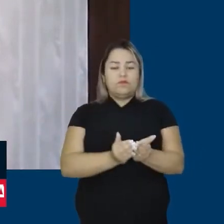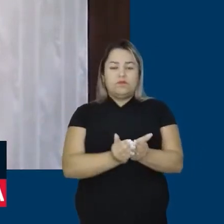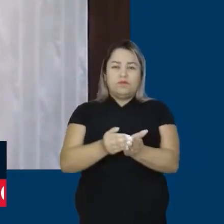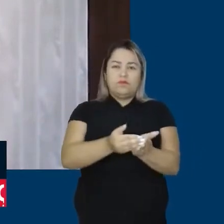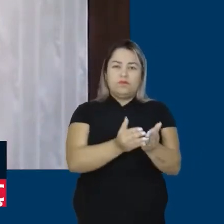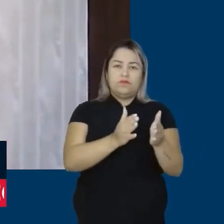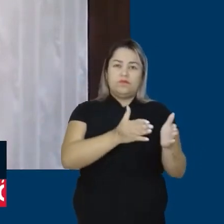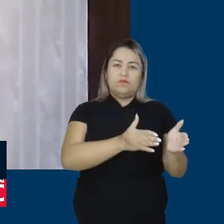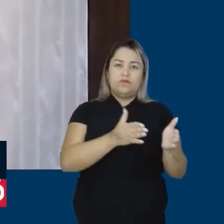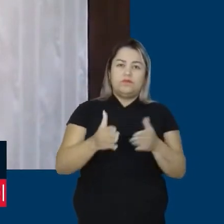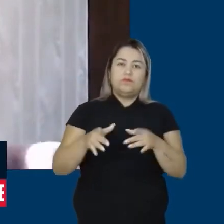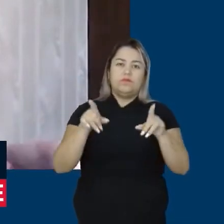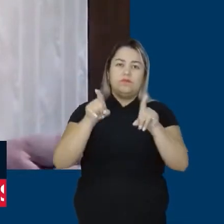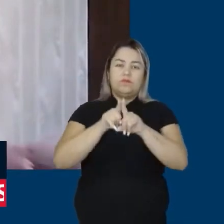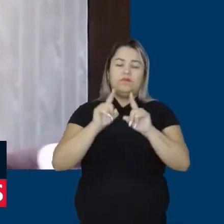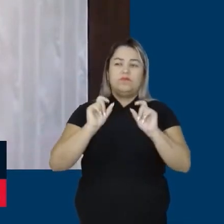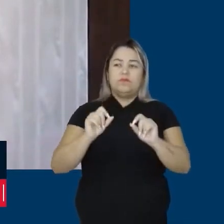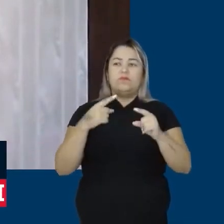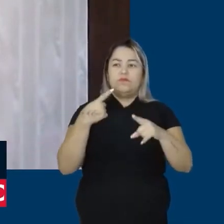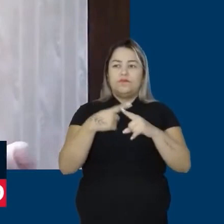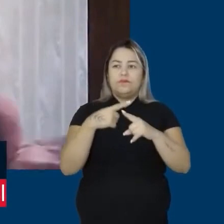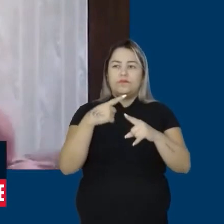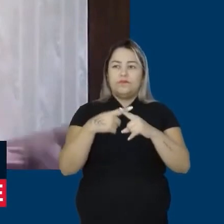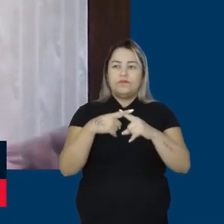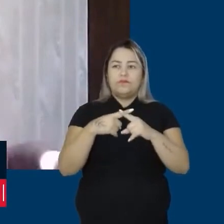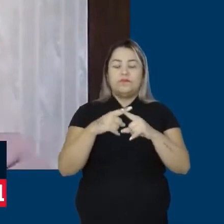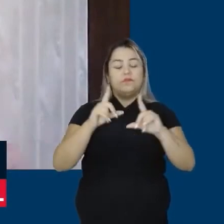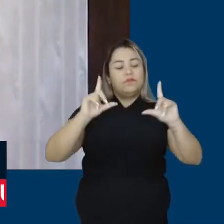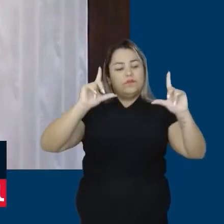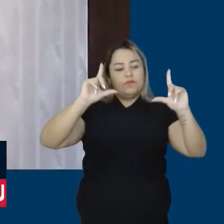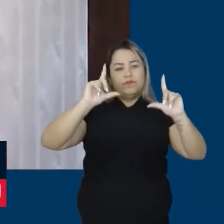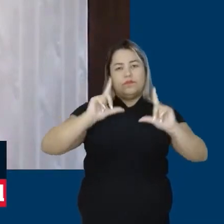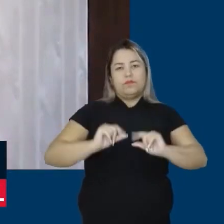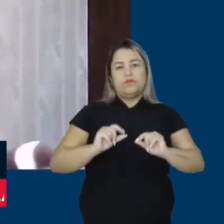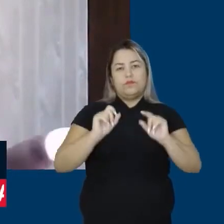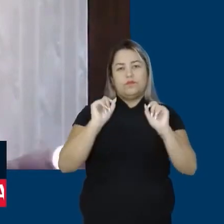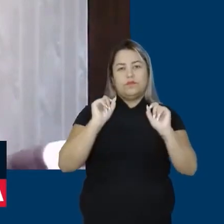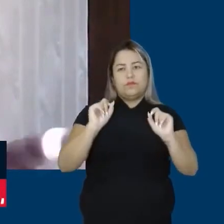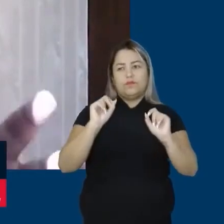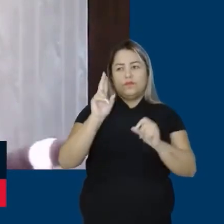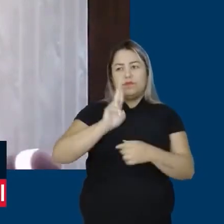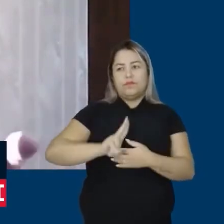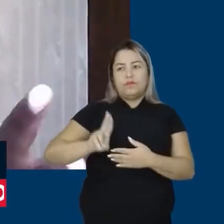de descarbonização, porque você diminui, digamos, a